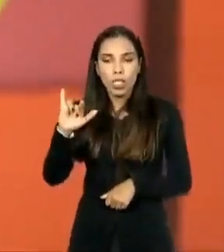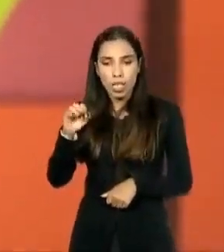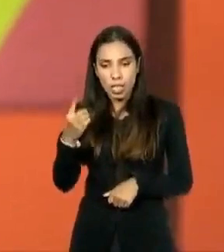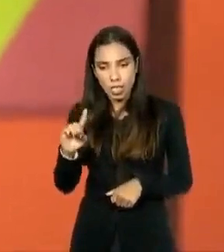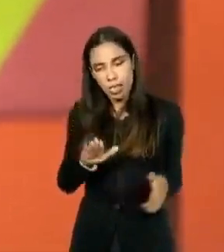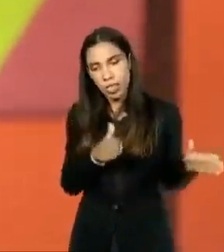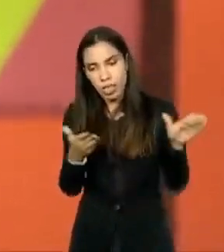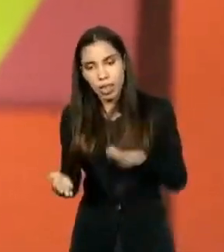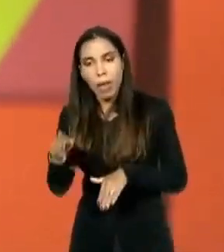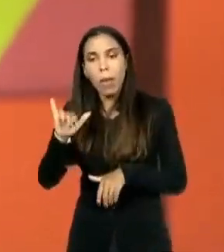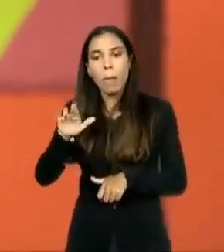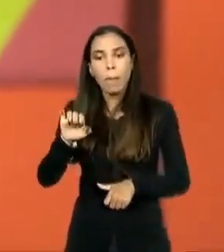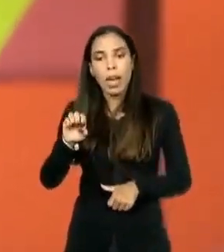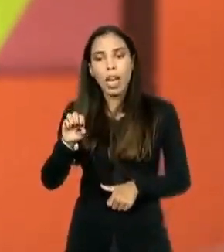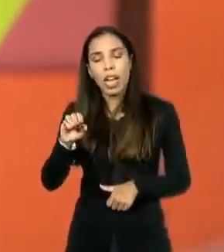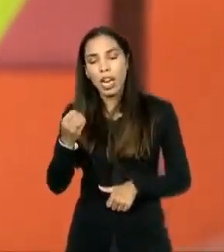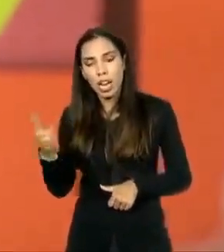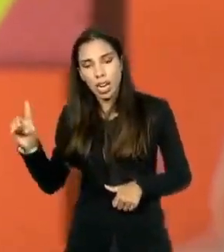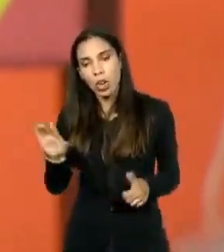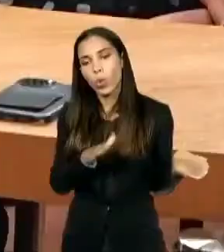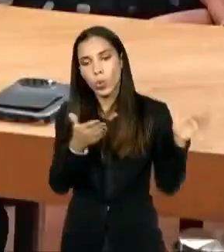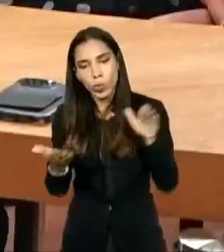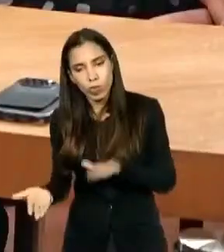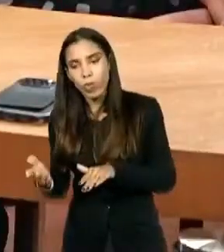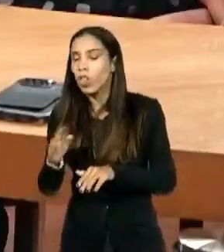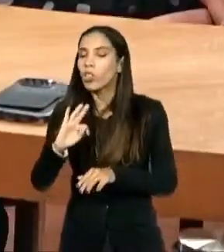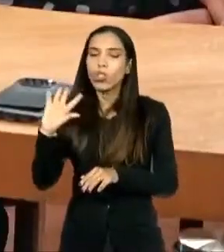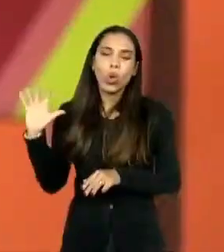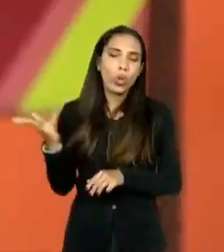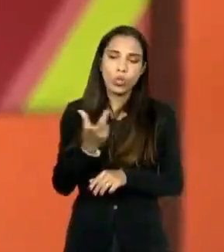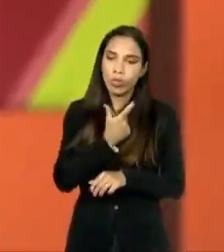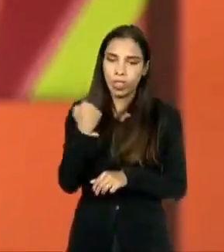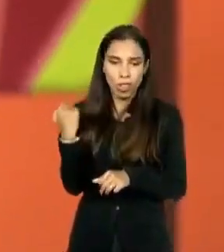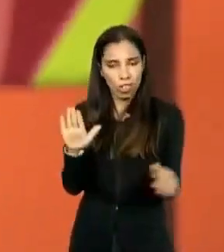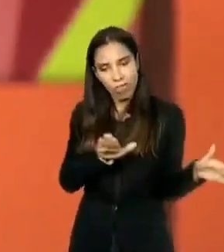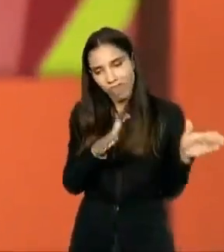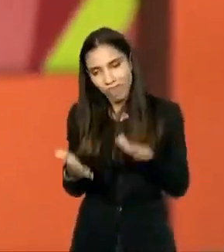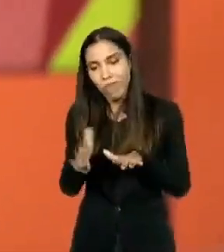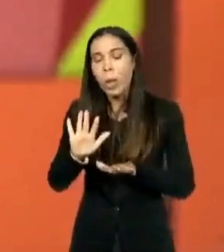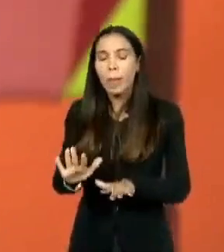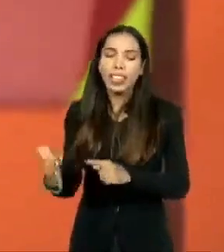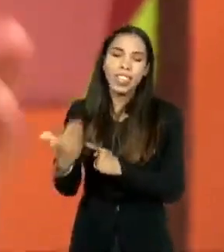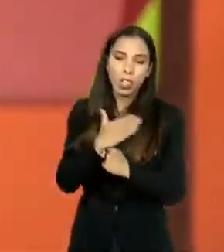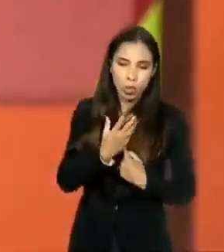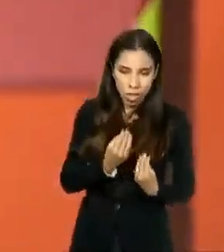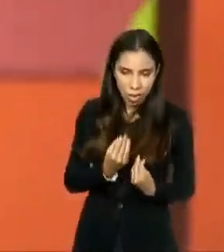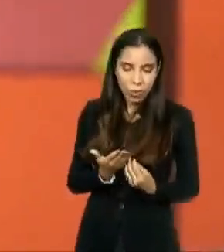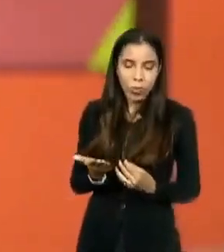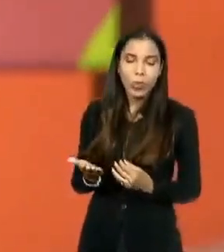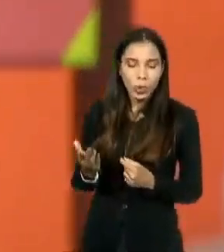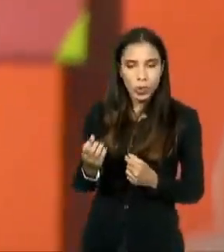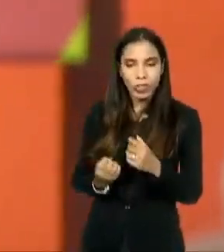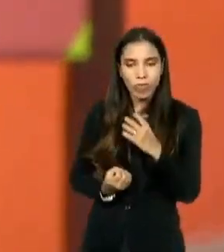o Felipe Paiva, todos esses já não estão mais com a gente, mas ajudaram muito a realização desse filme e estão internalizados no